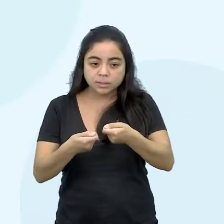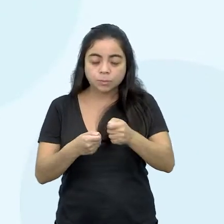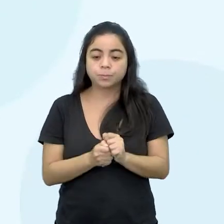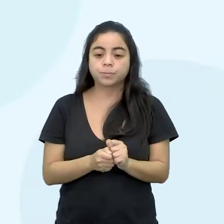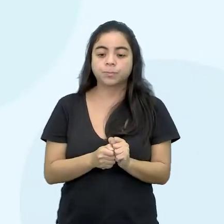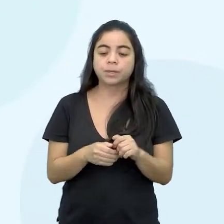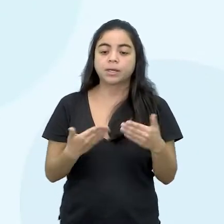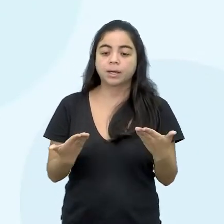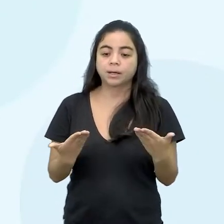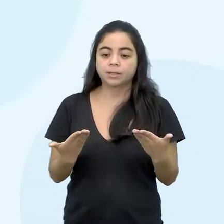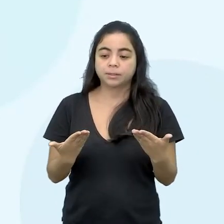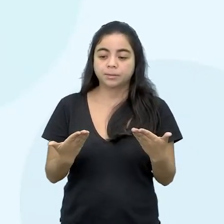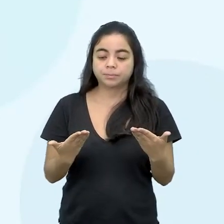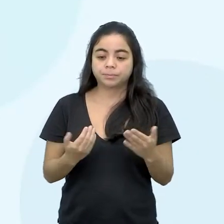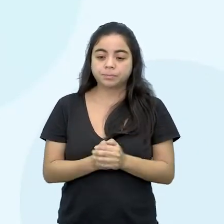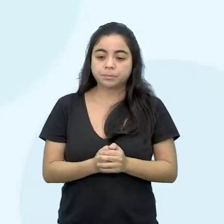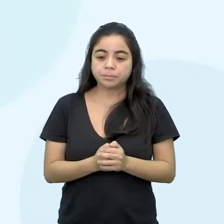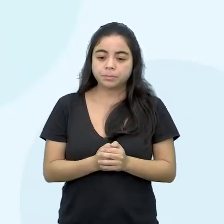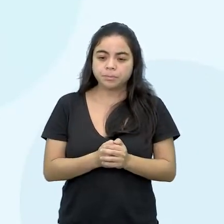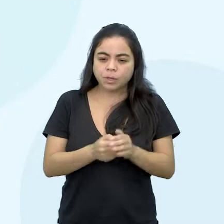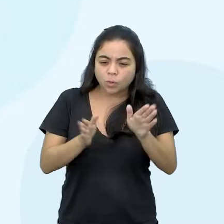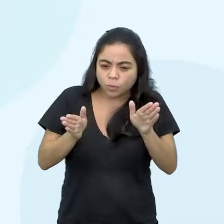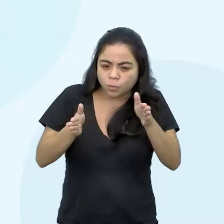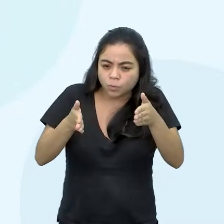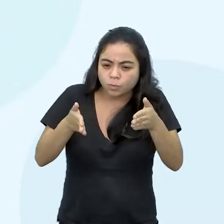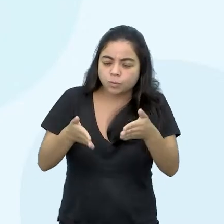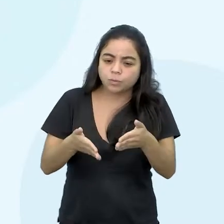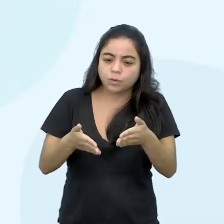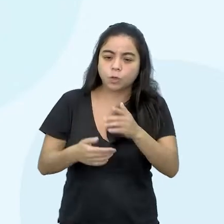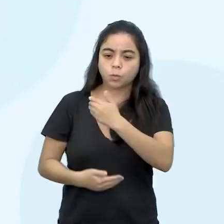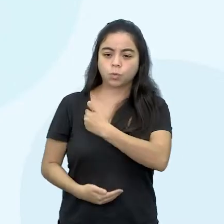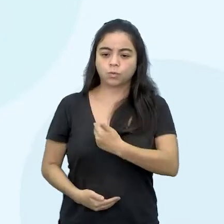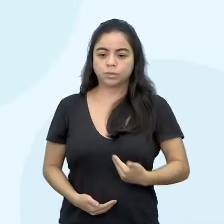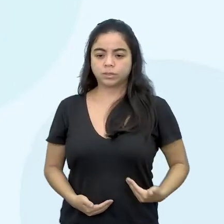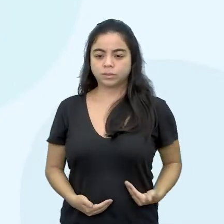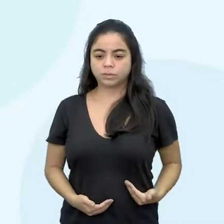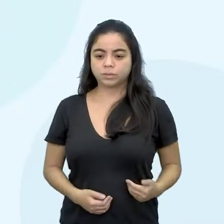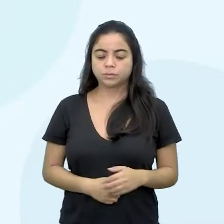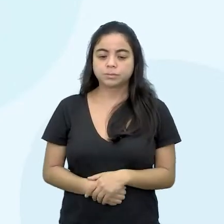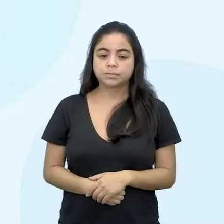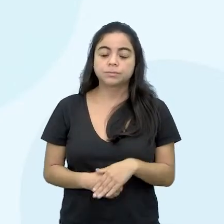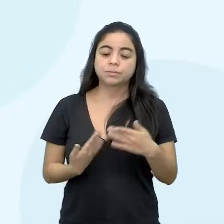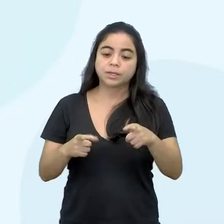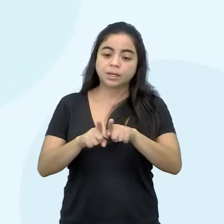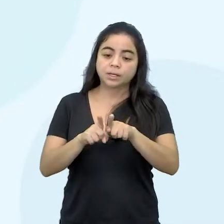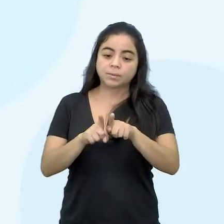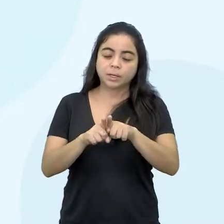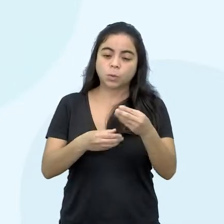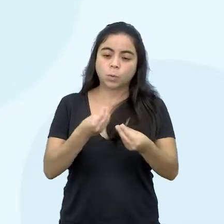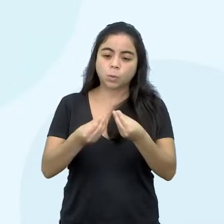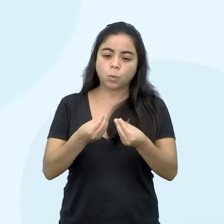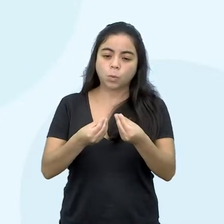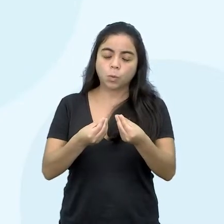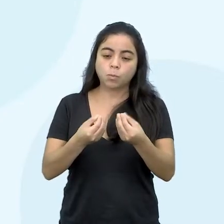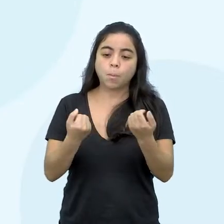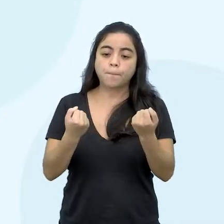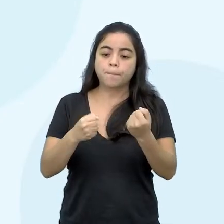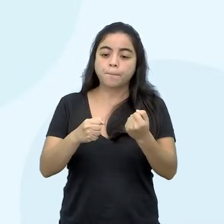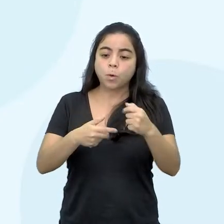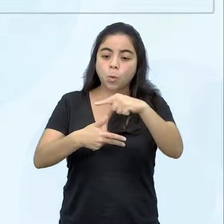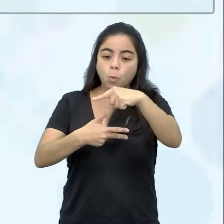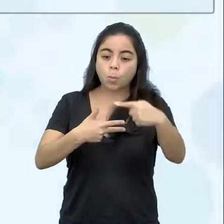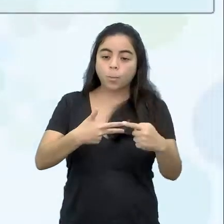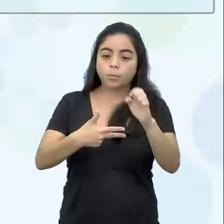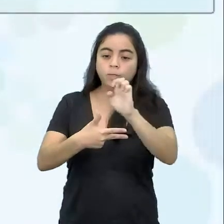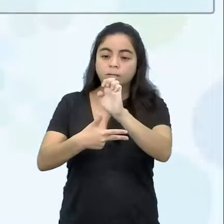então, concentrado esse poder nas mãos do governante, e aí a gente vai ver como é que o poder executivo aparece,